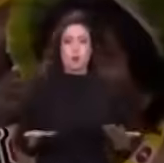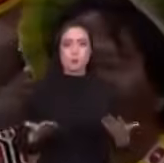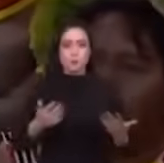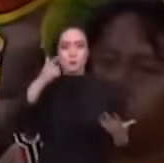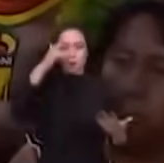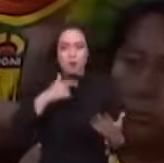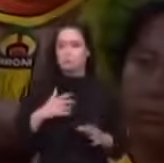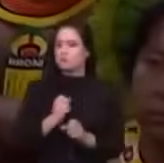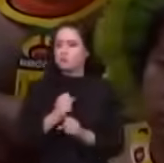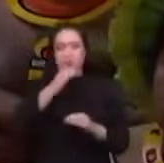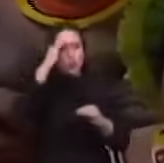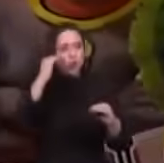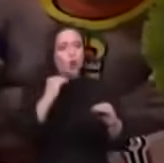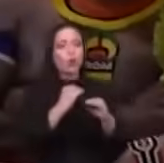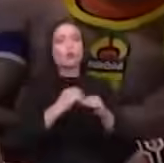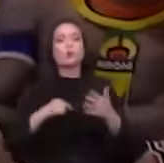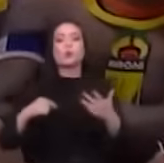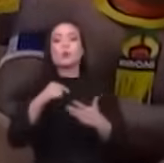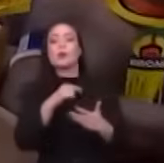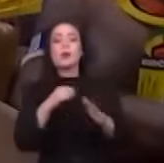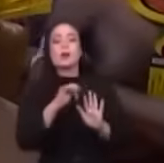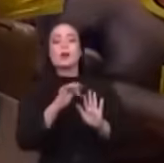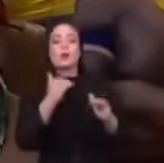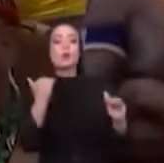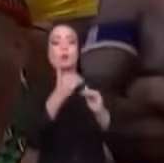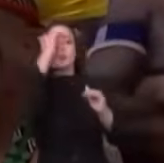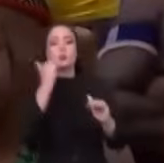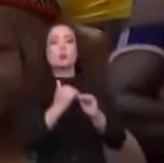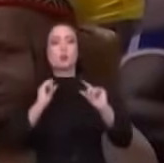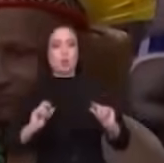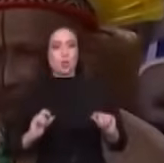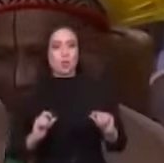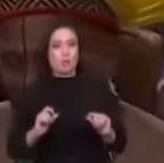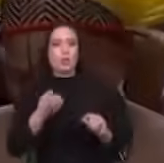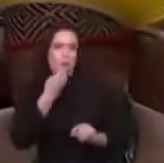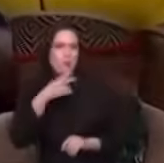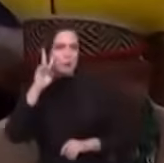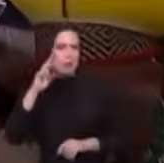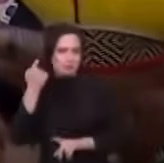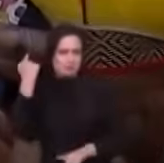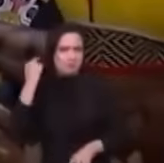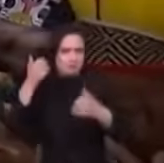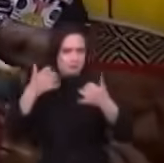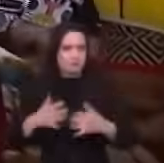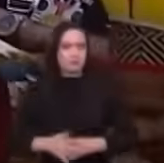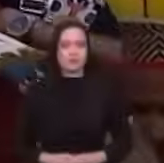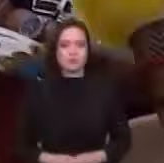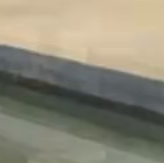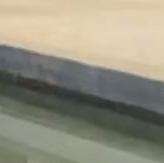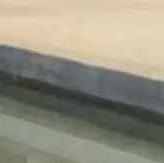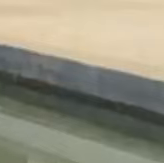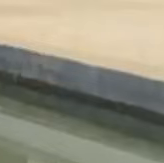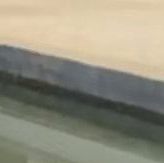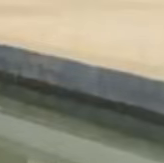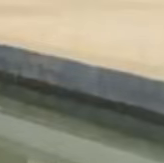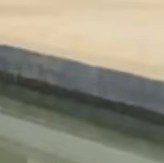Senado, deve prevalecer a posição da presidência da República. Agora, se a gente está achando que é só o marco temporal que